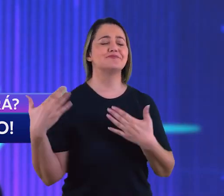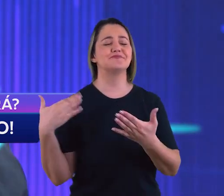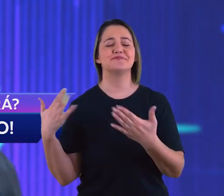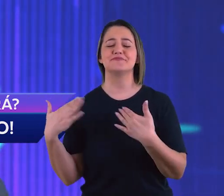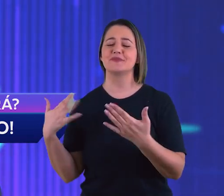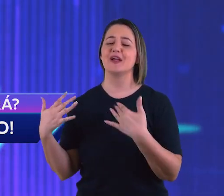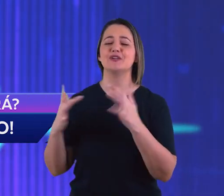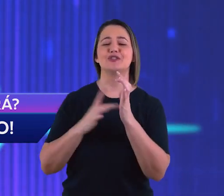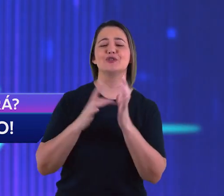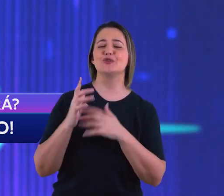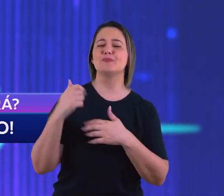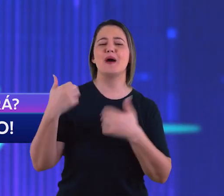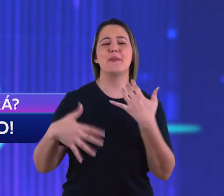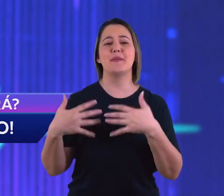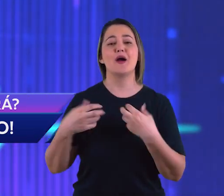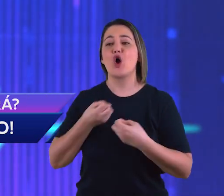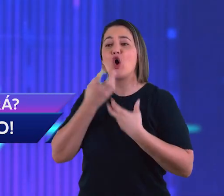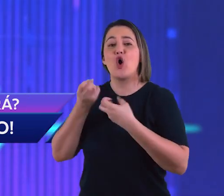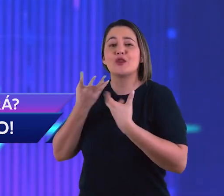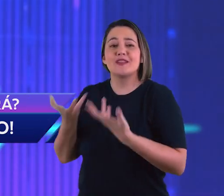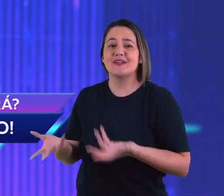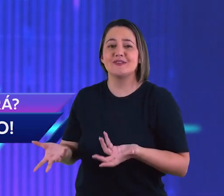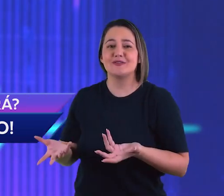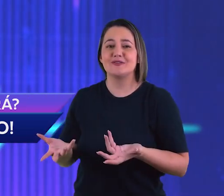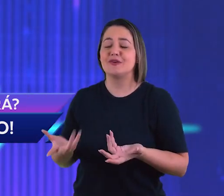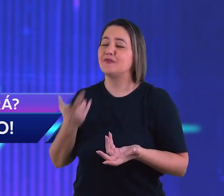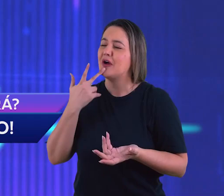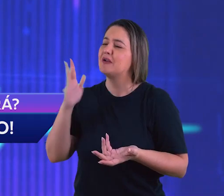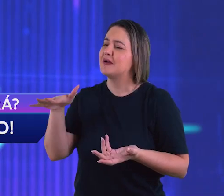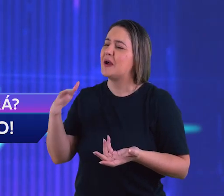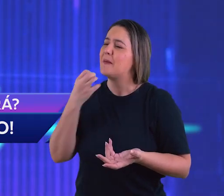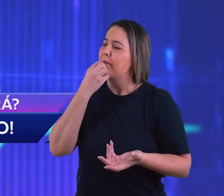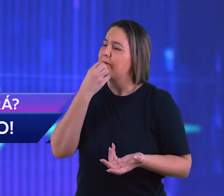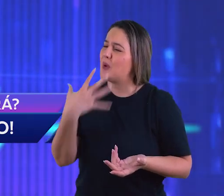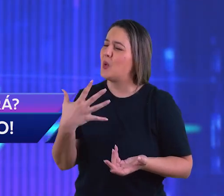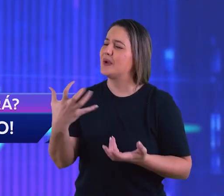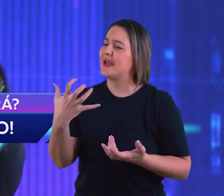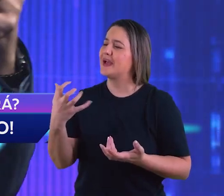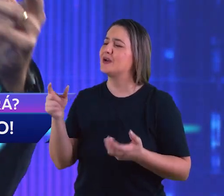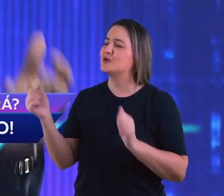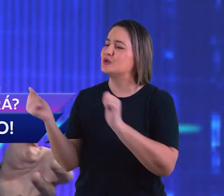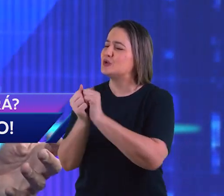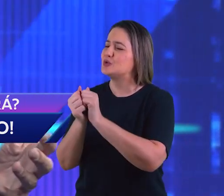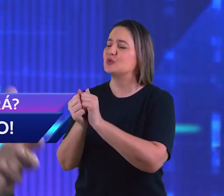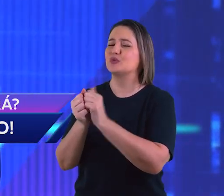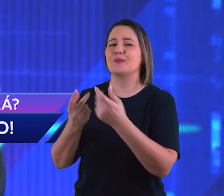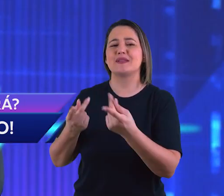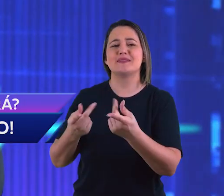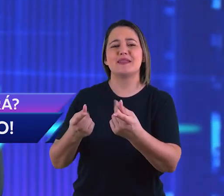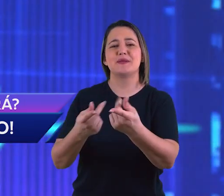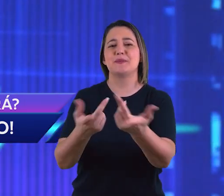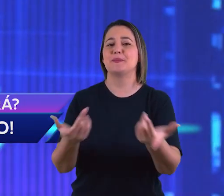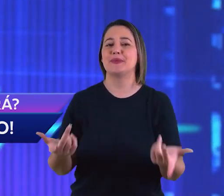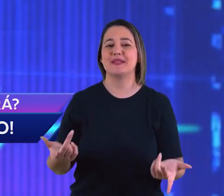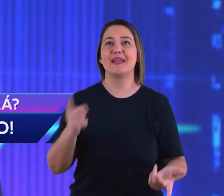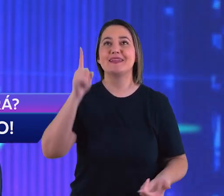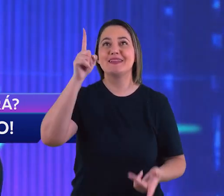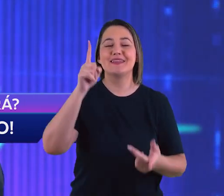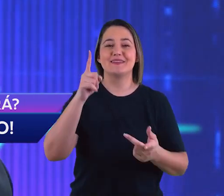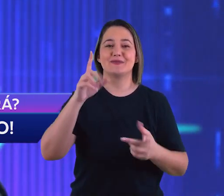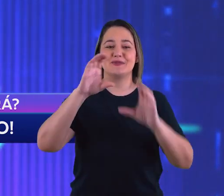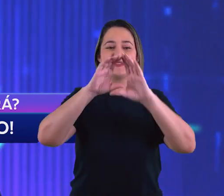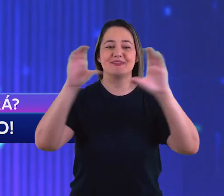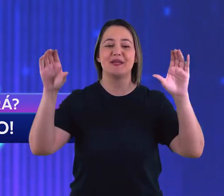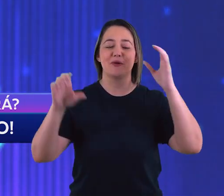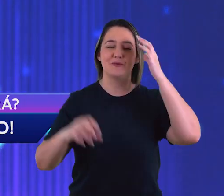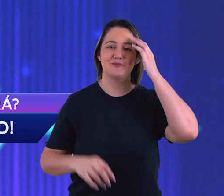Ele, eu vou conversando com Ele. E eu falo, como seria bom já estar com Ele de maneira definitiva